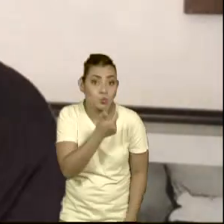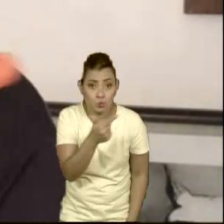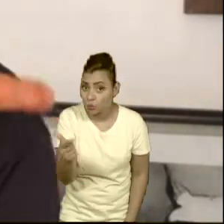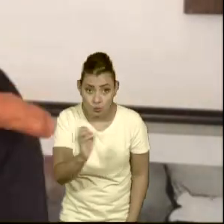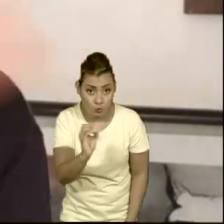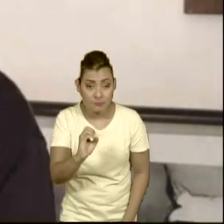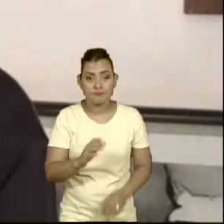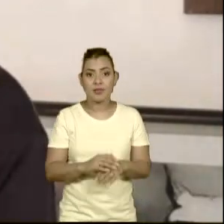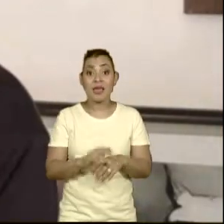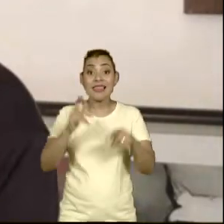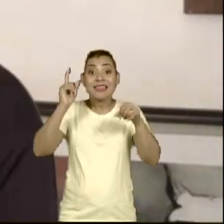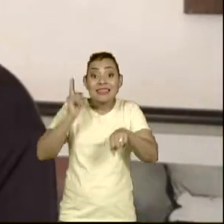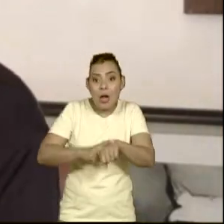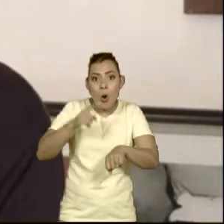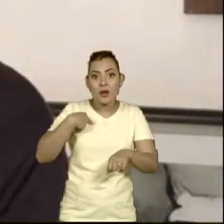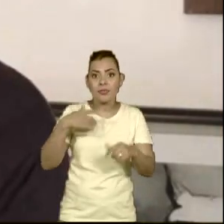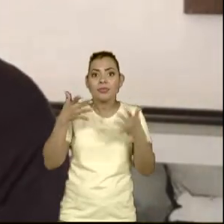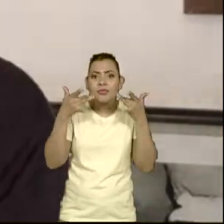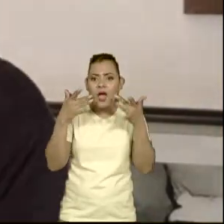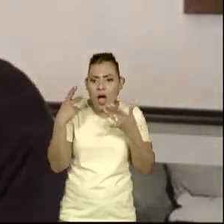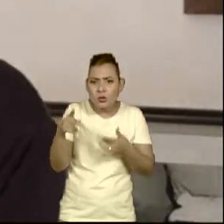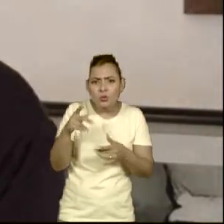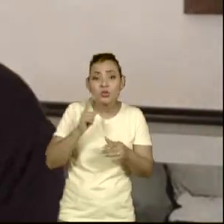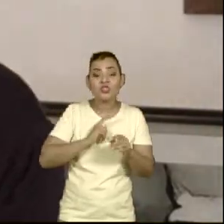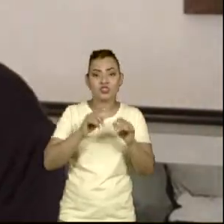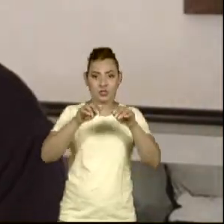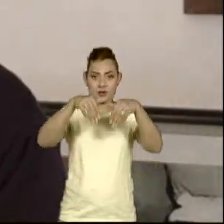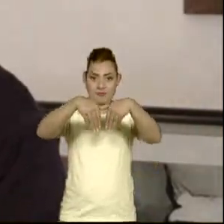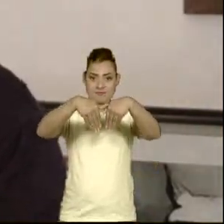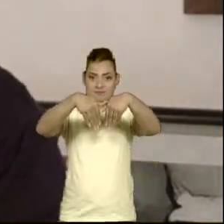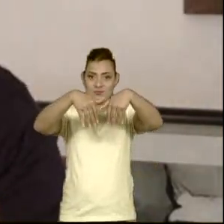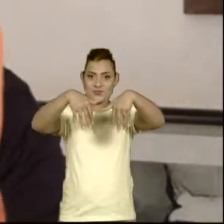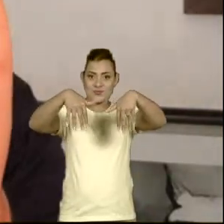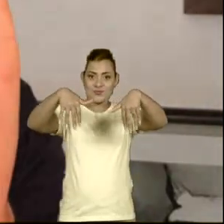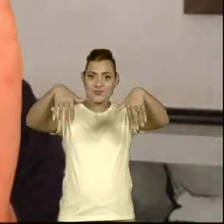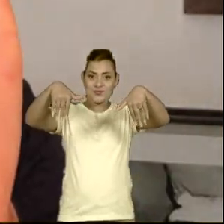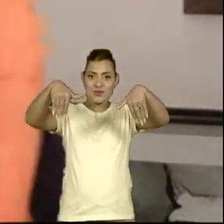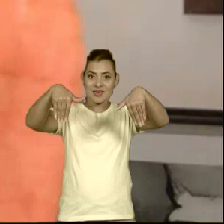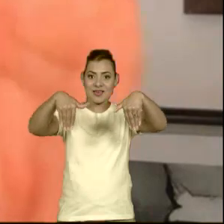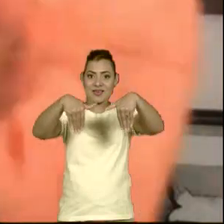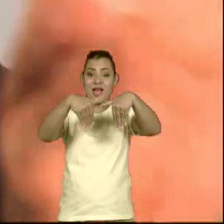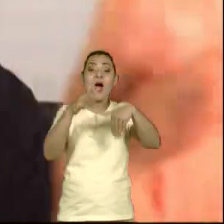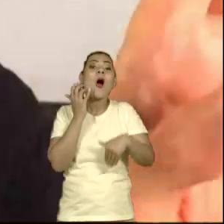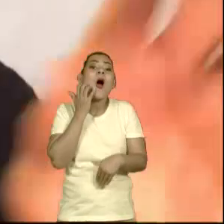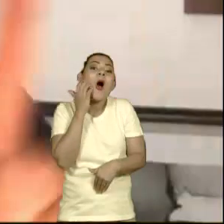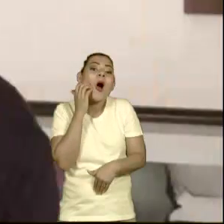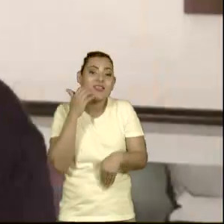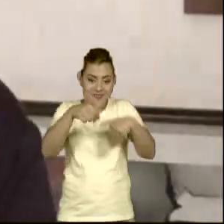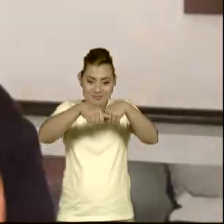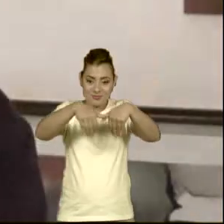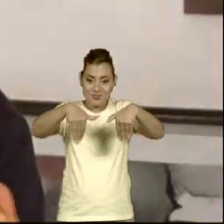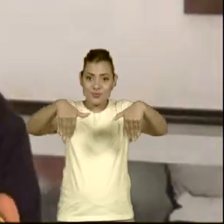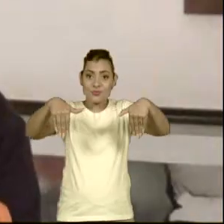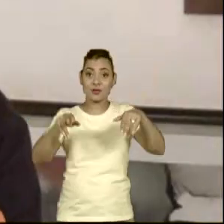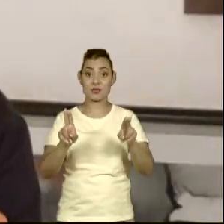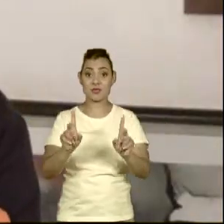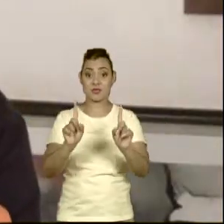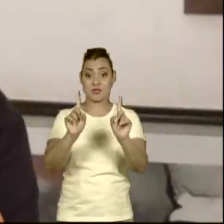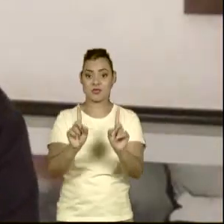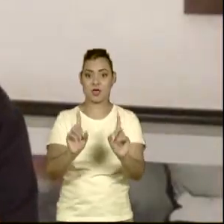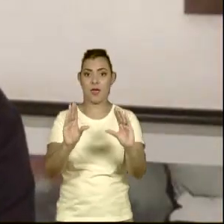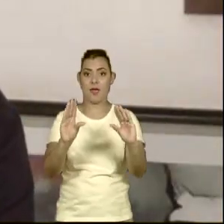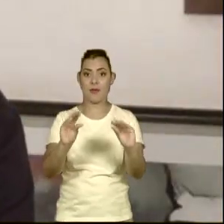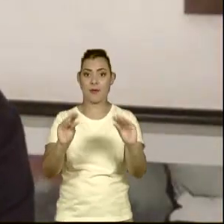Quando cortou para o teatrinho do Bambalalão, tinha uma cortininha cor-de-rosa fechadinha que ela abria e tinha dois bonecos